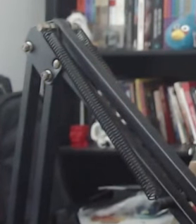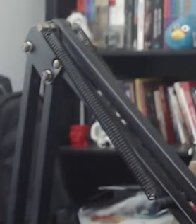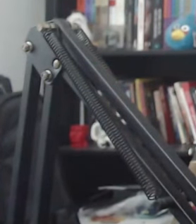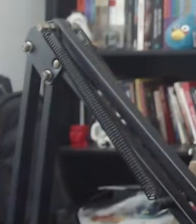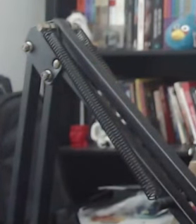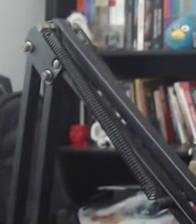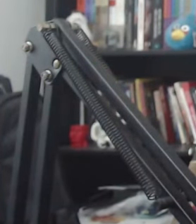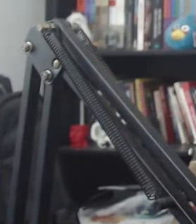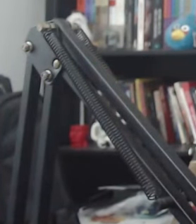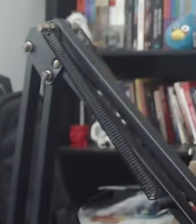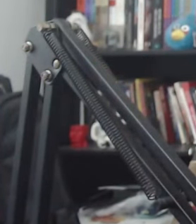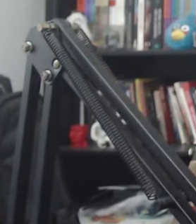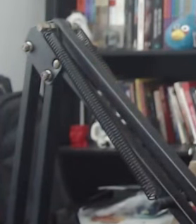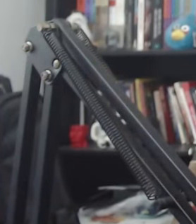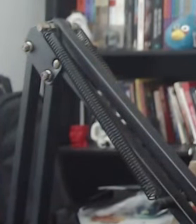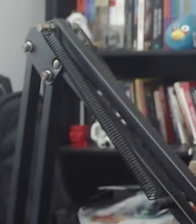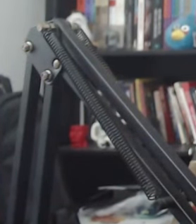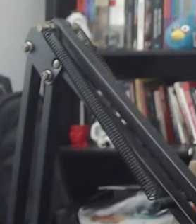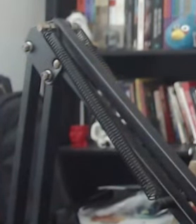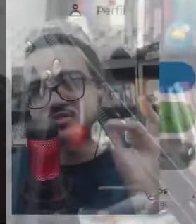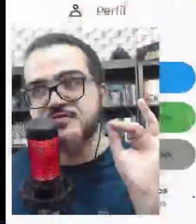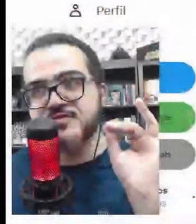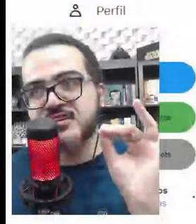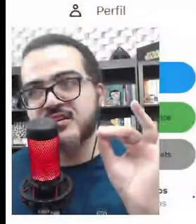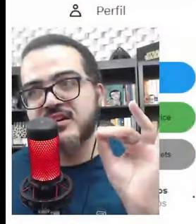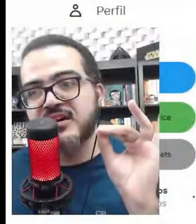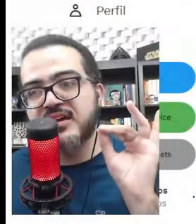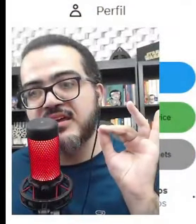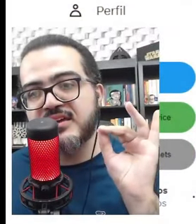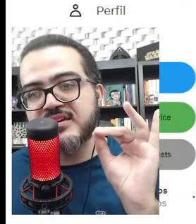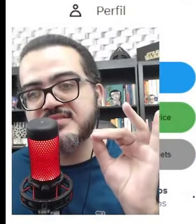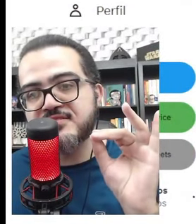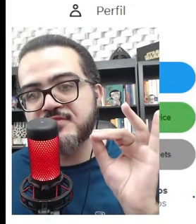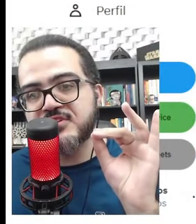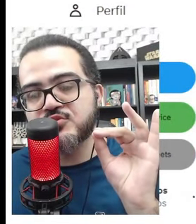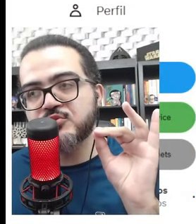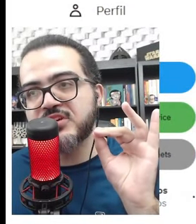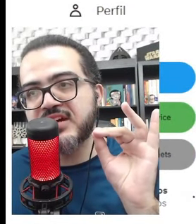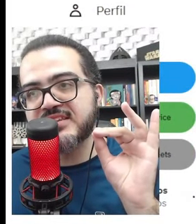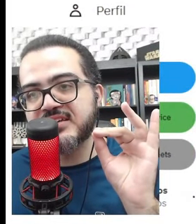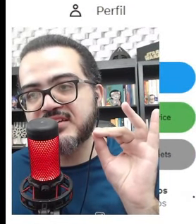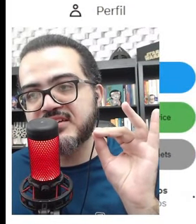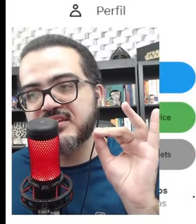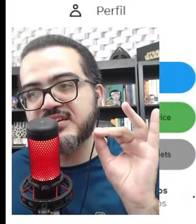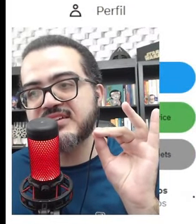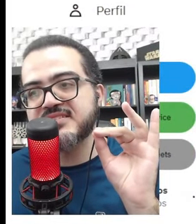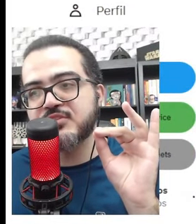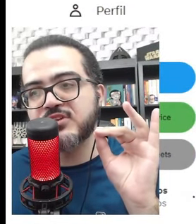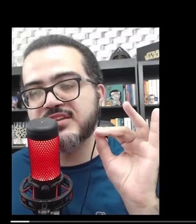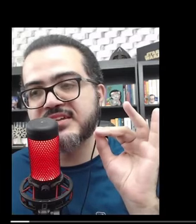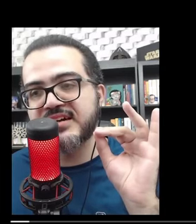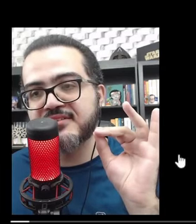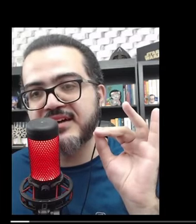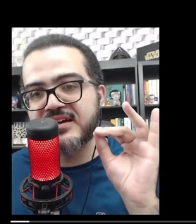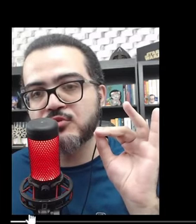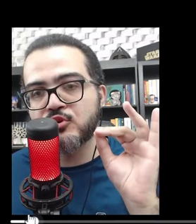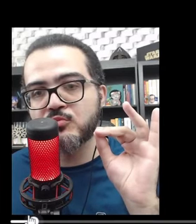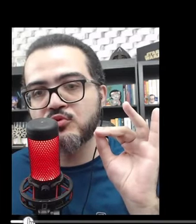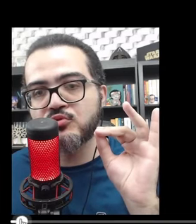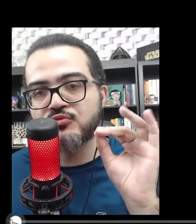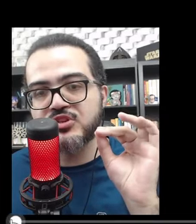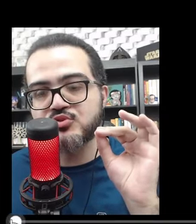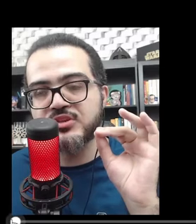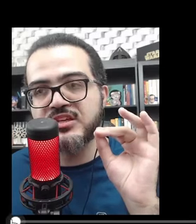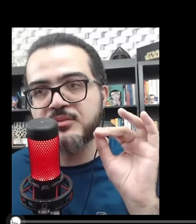posicionamento como editor chefe Mas eu não deixo de ver esse vídeo que o Kim katagiri e a Senadora Leila gravaram